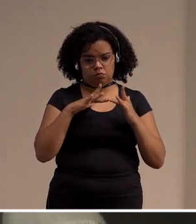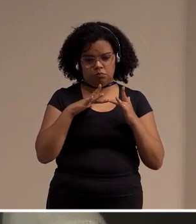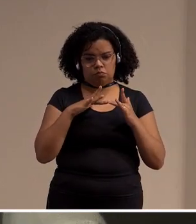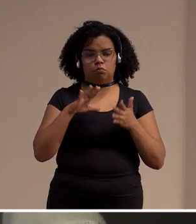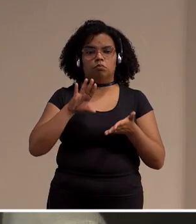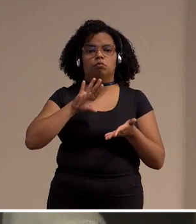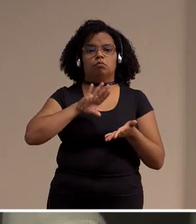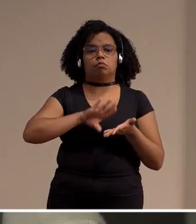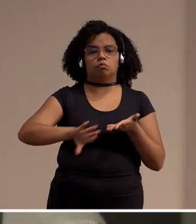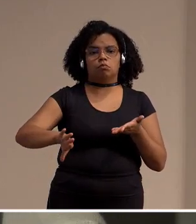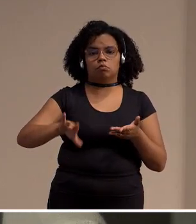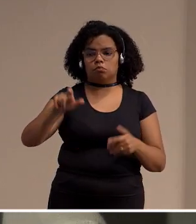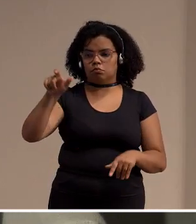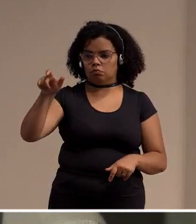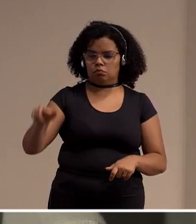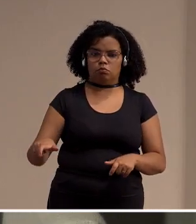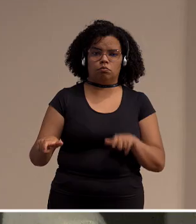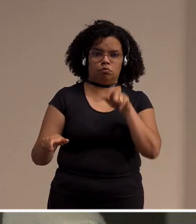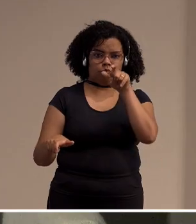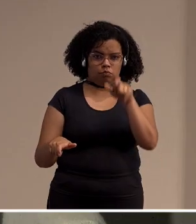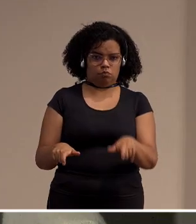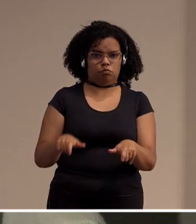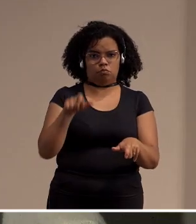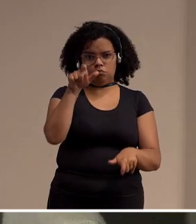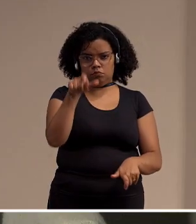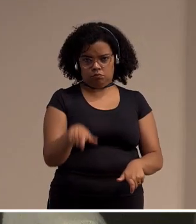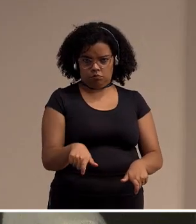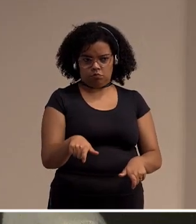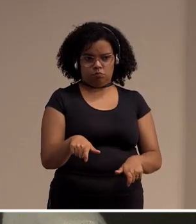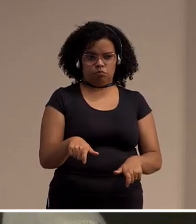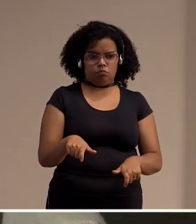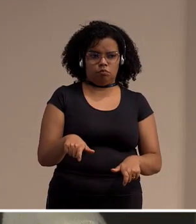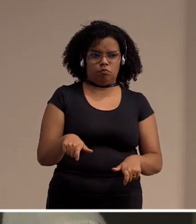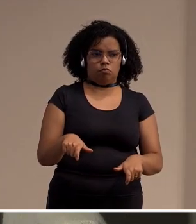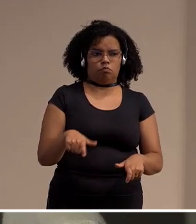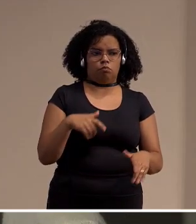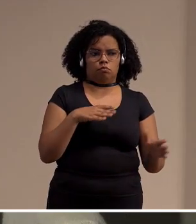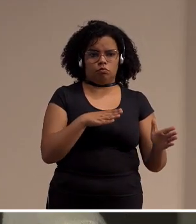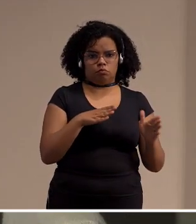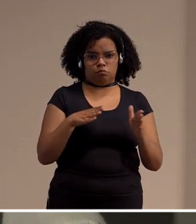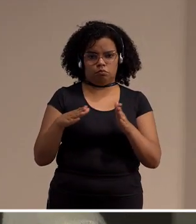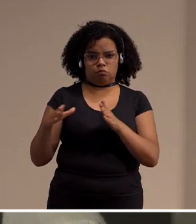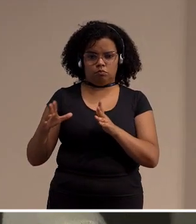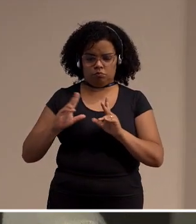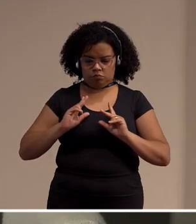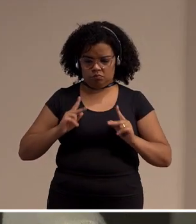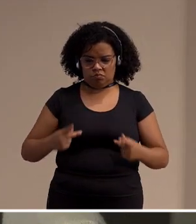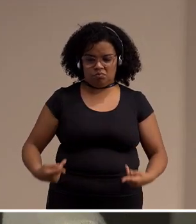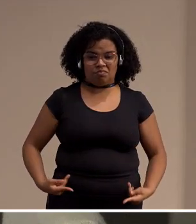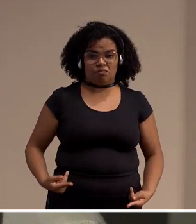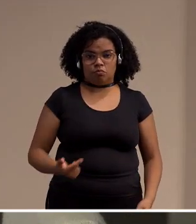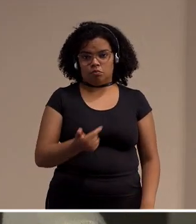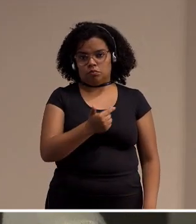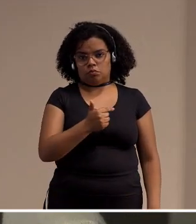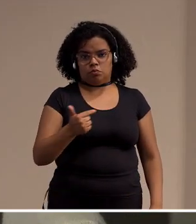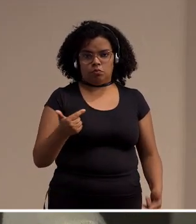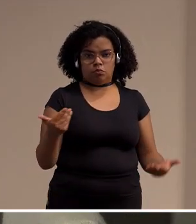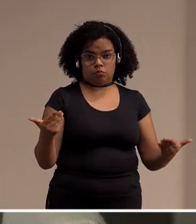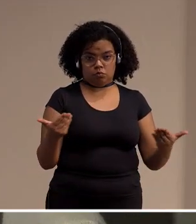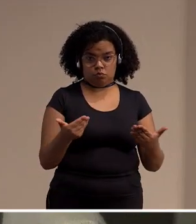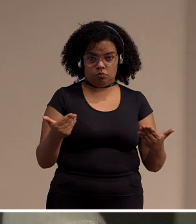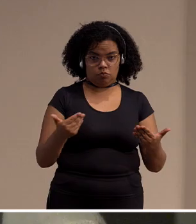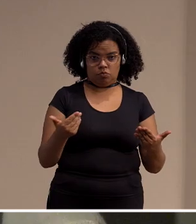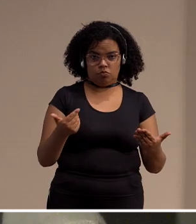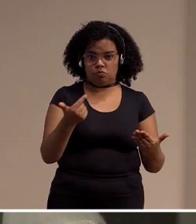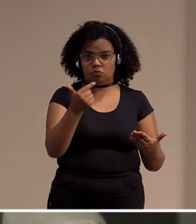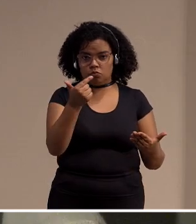tirar as pessoas, de mostrar esse processo de desumanização que nós vivemos hoje. A gente já não é